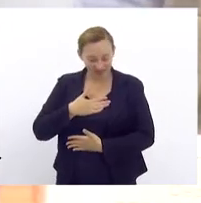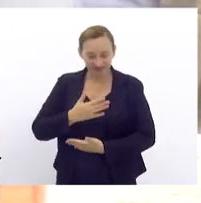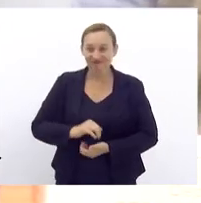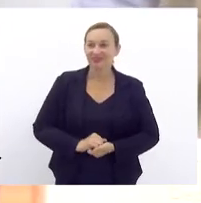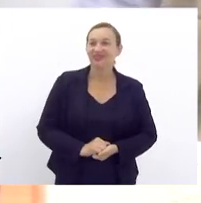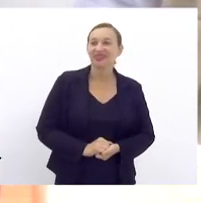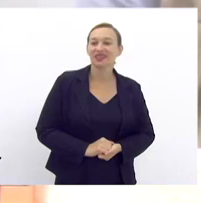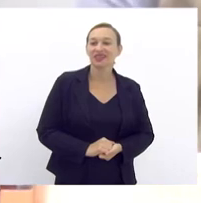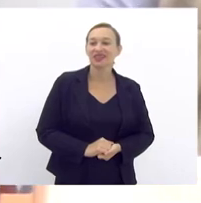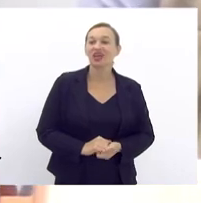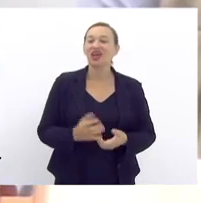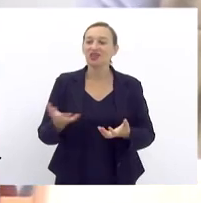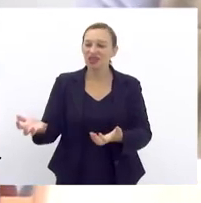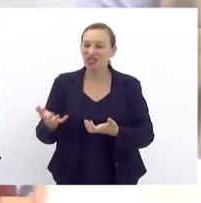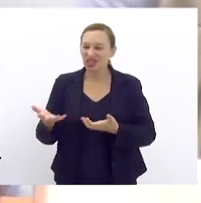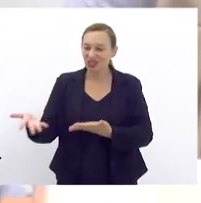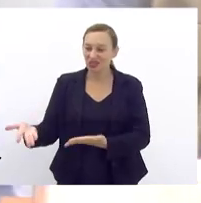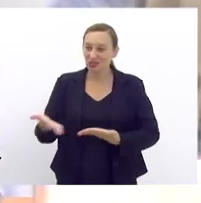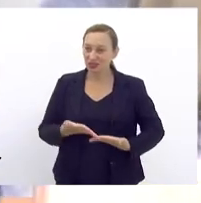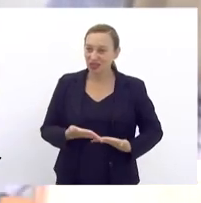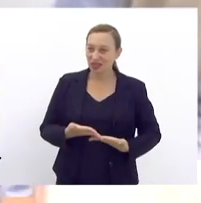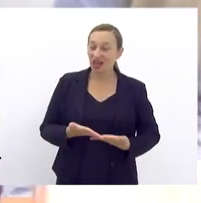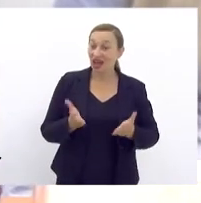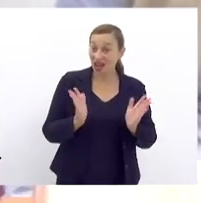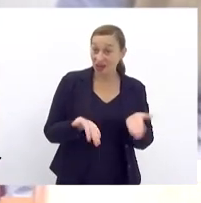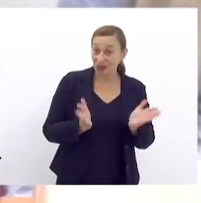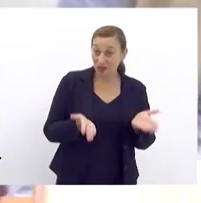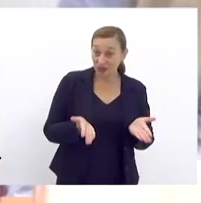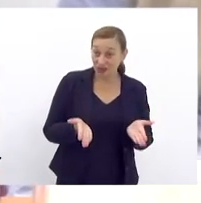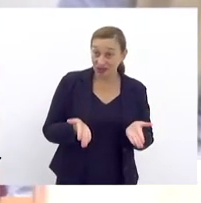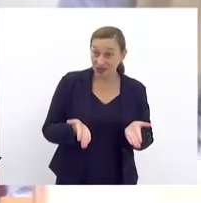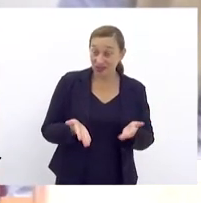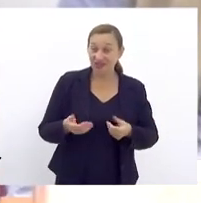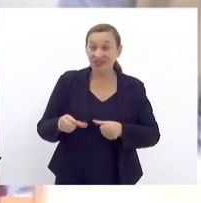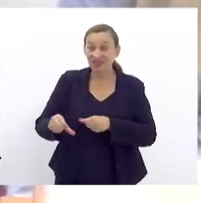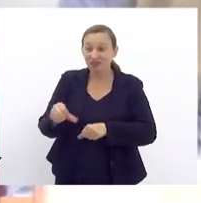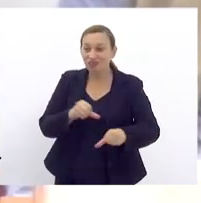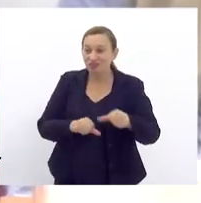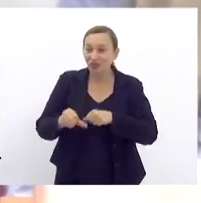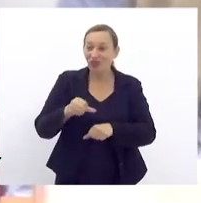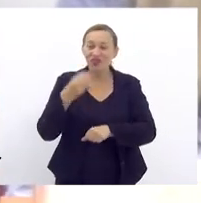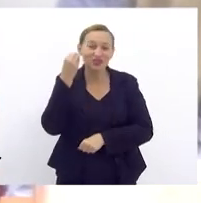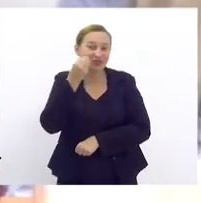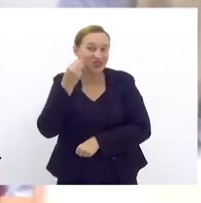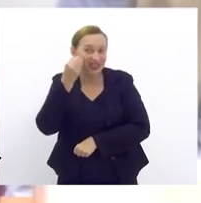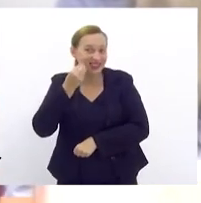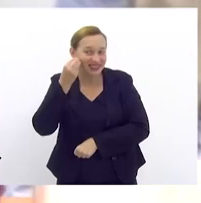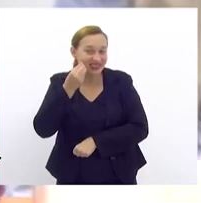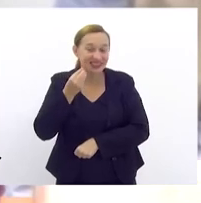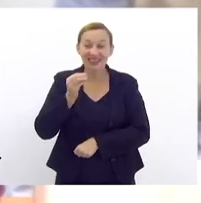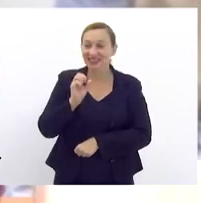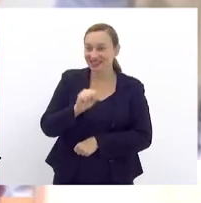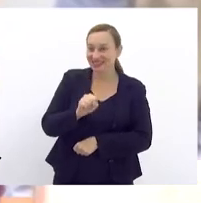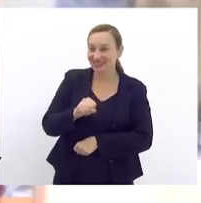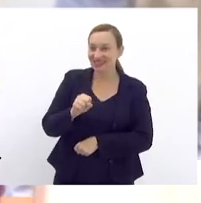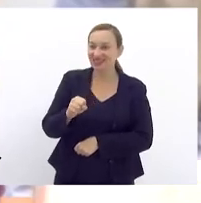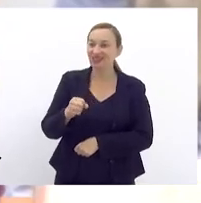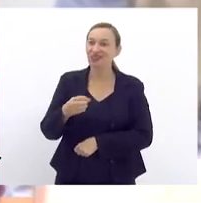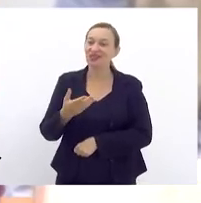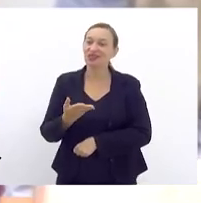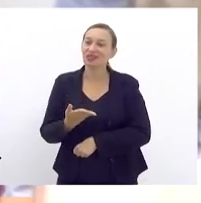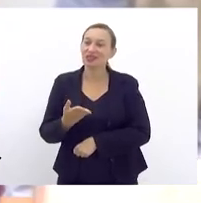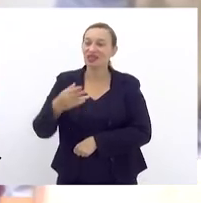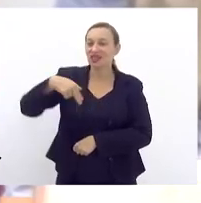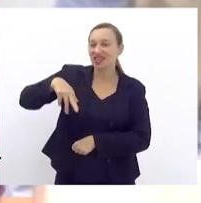eu queria convidar então agora para este esta troca de experiências e aí sim agora o nosso querido Guilherme